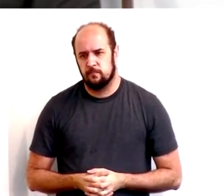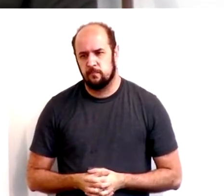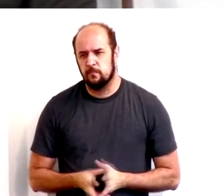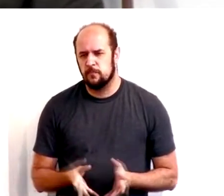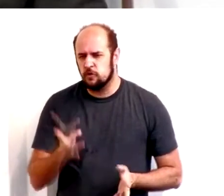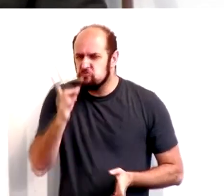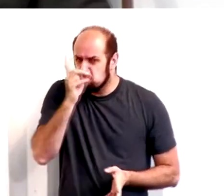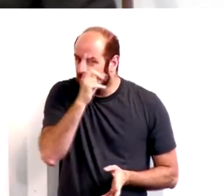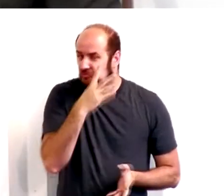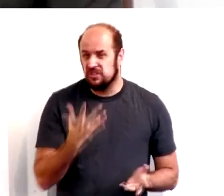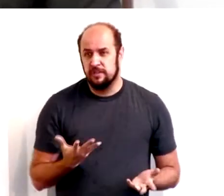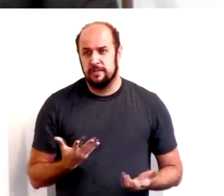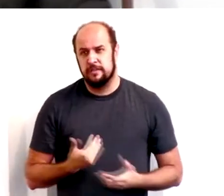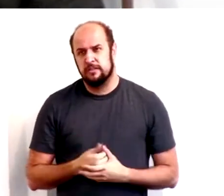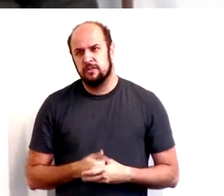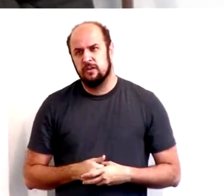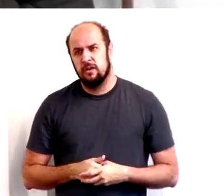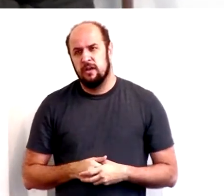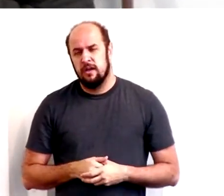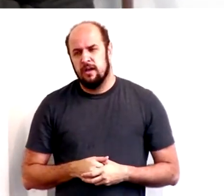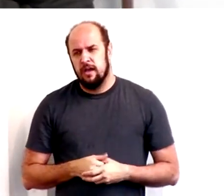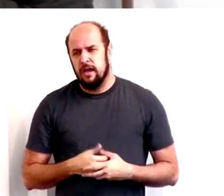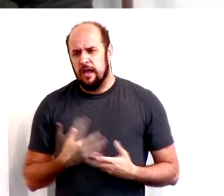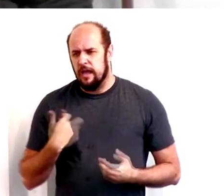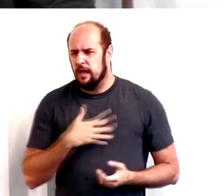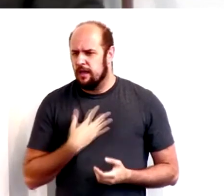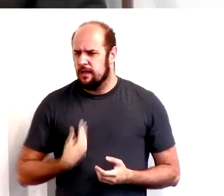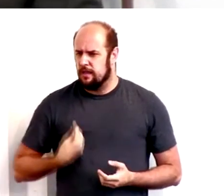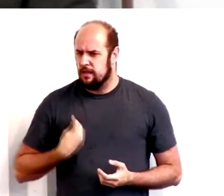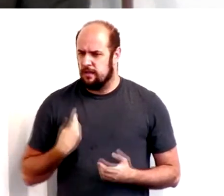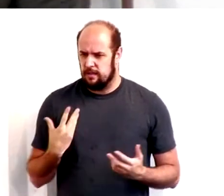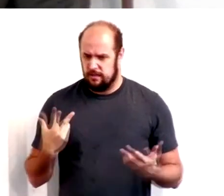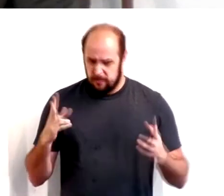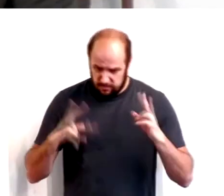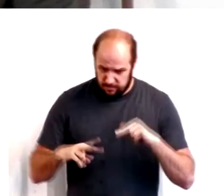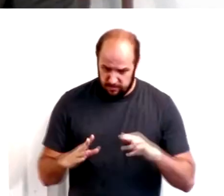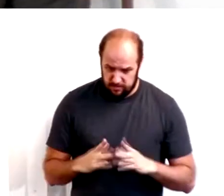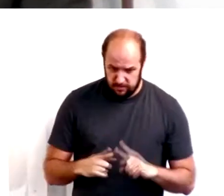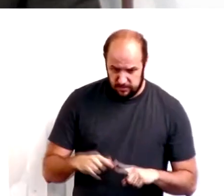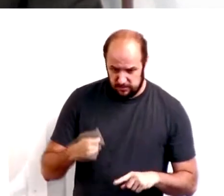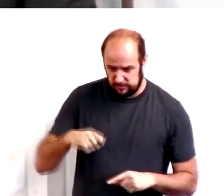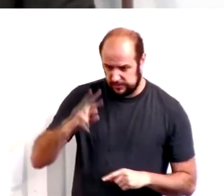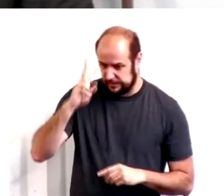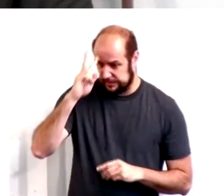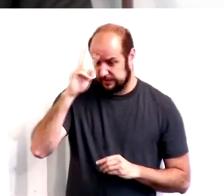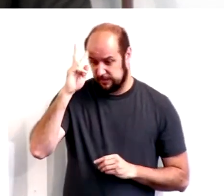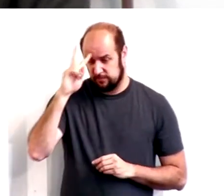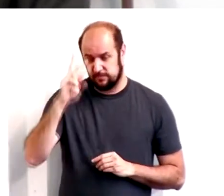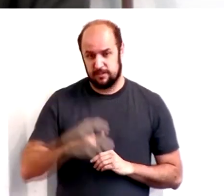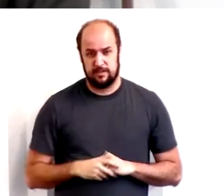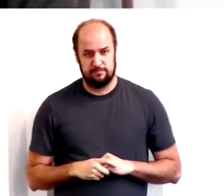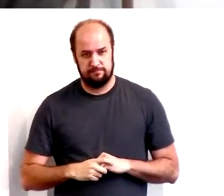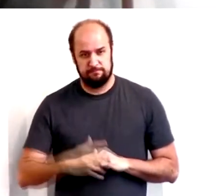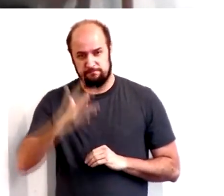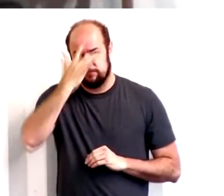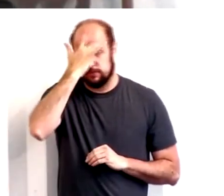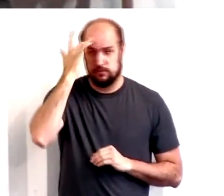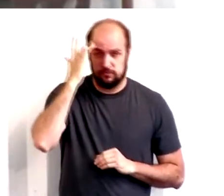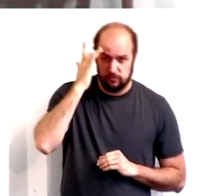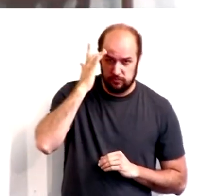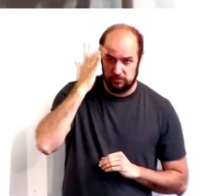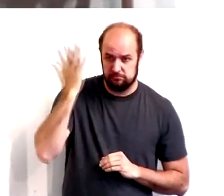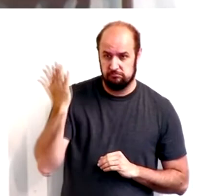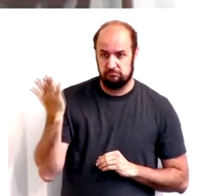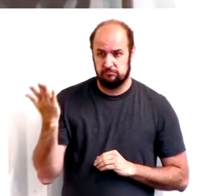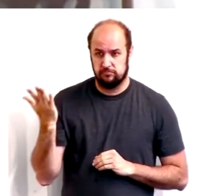E é difícil quando nós temos que lembrar de pessoas